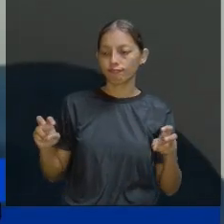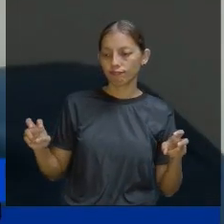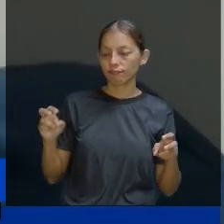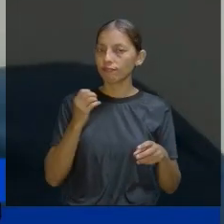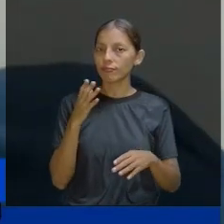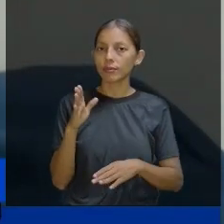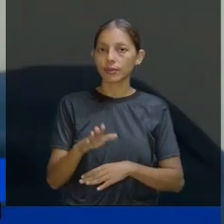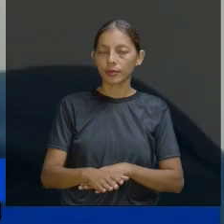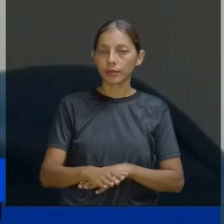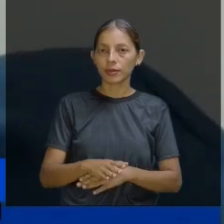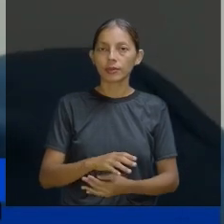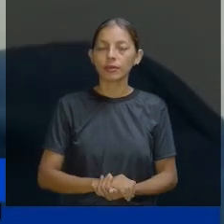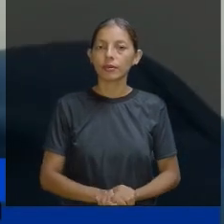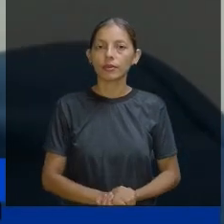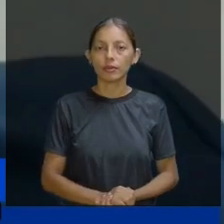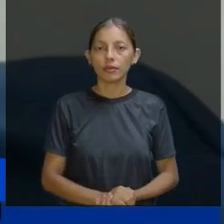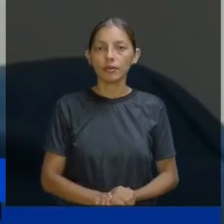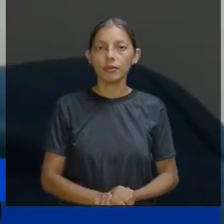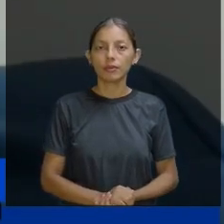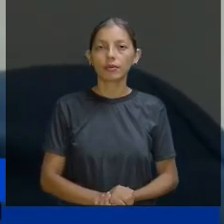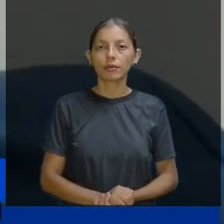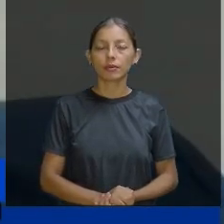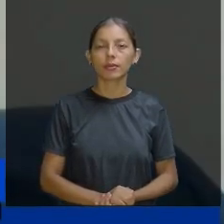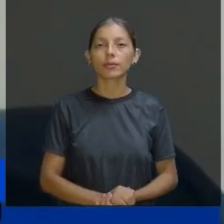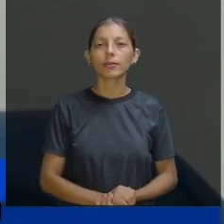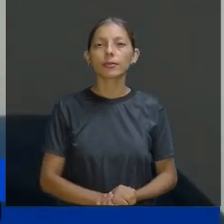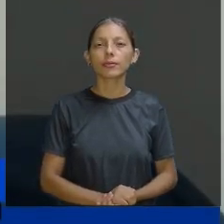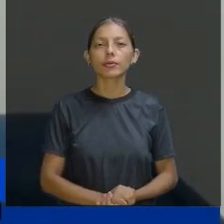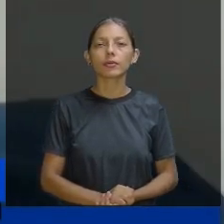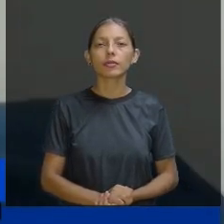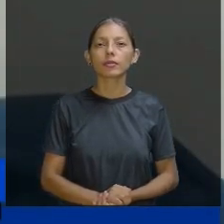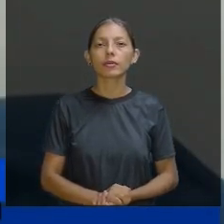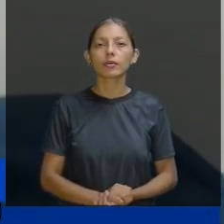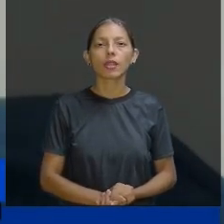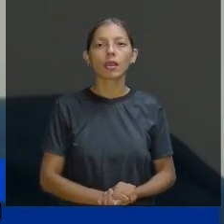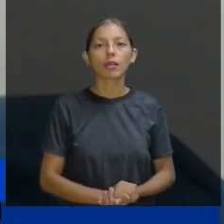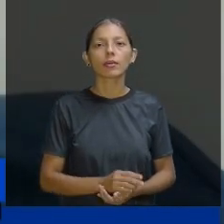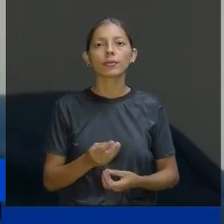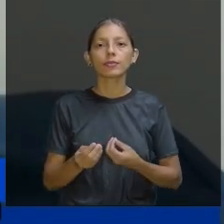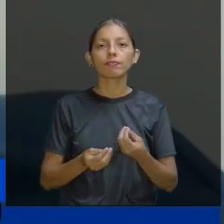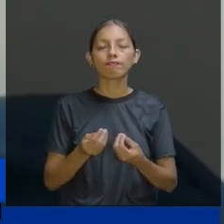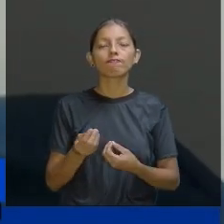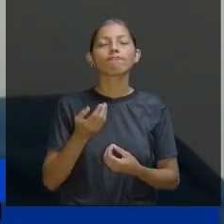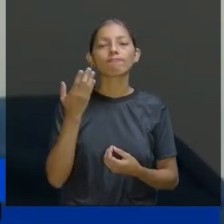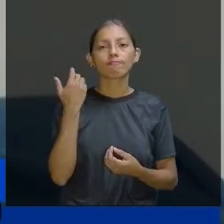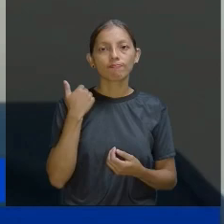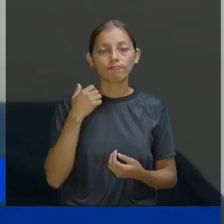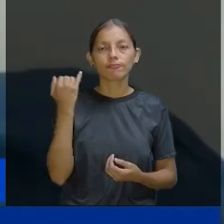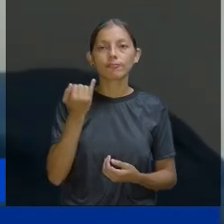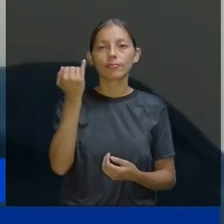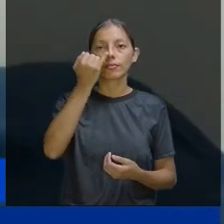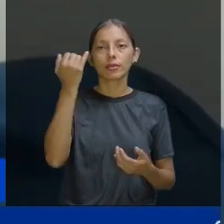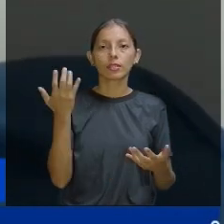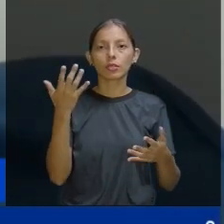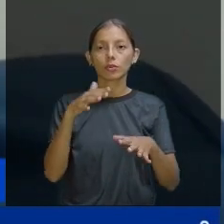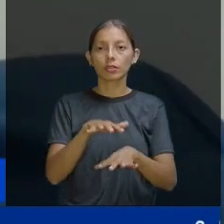Foco no juiz da classe dos advogados, Rivaldo Valente. Isso aí